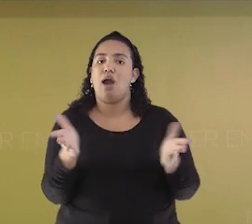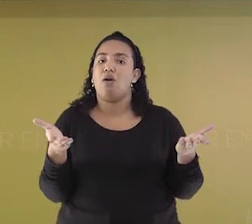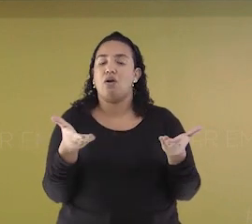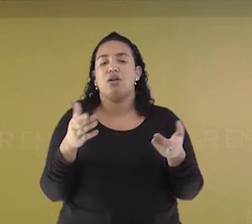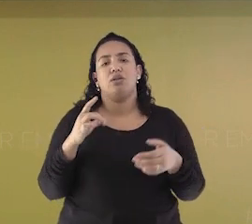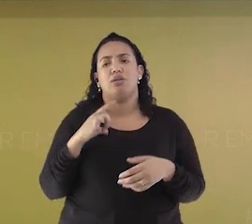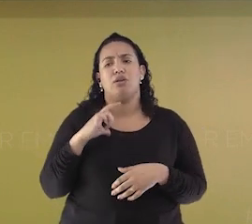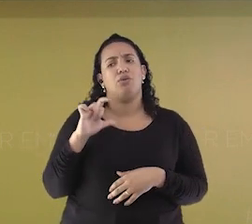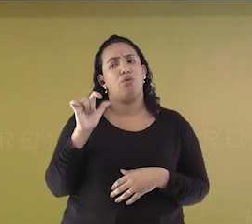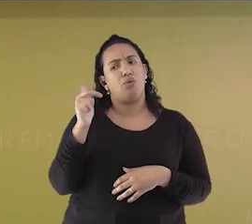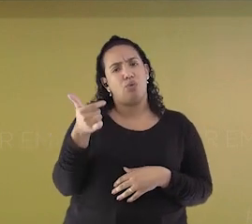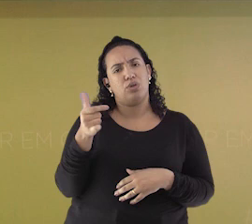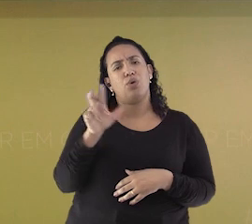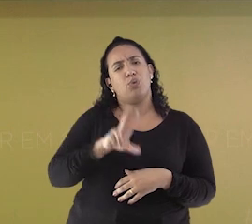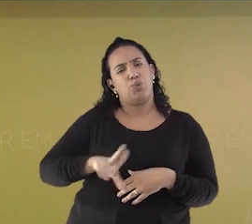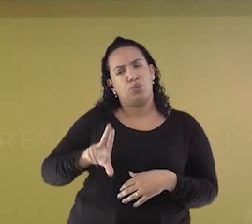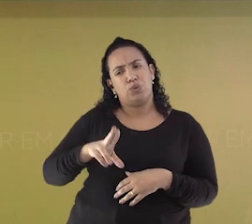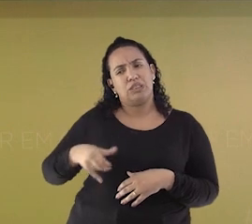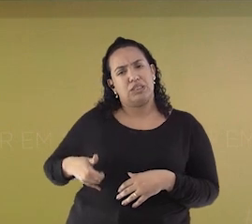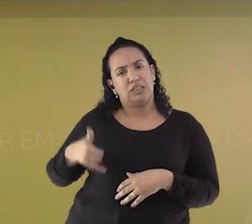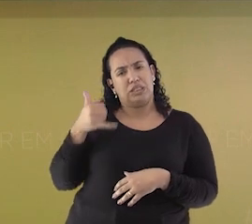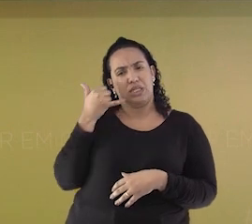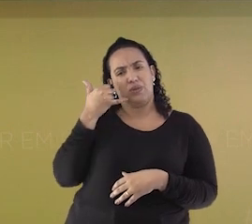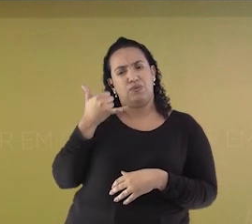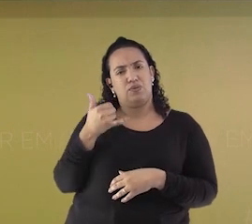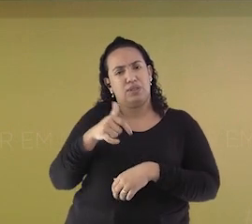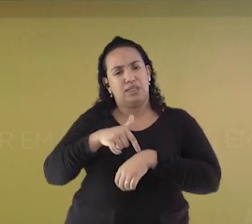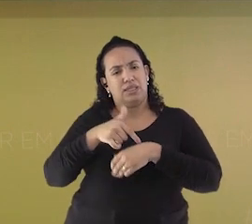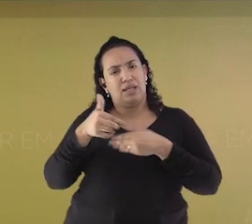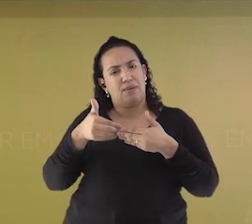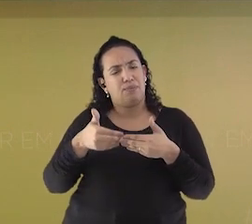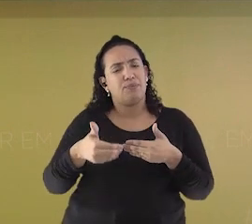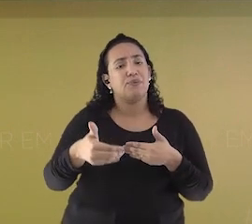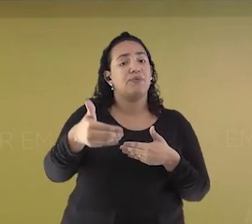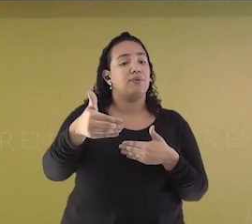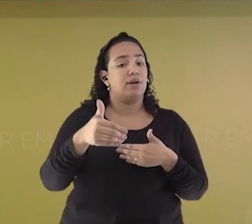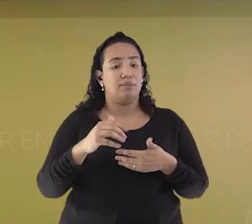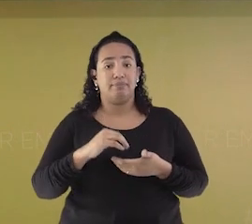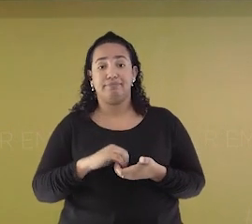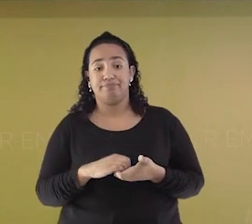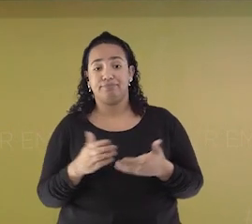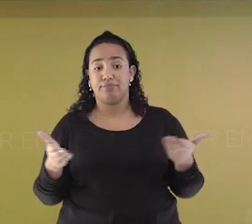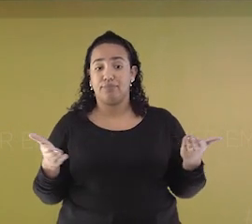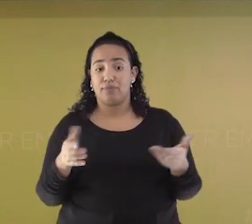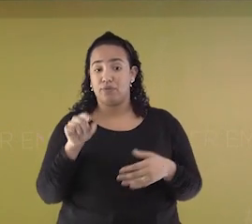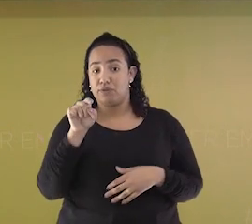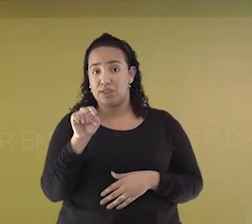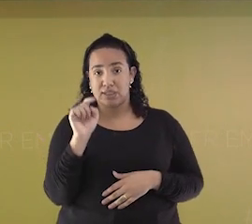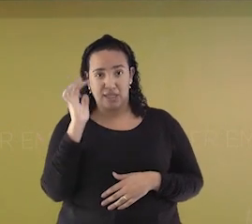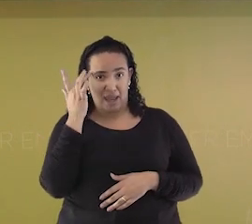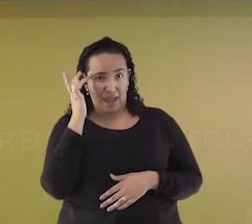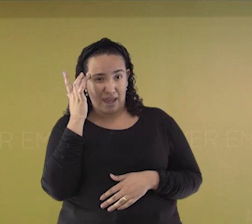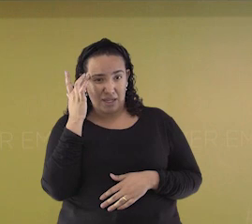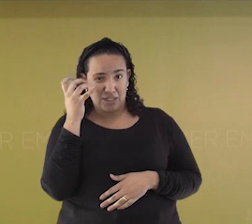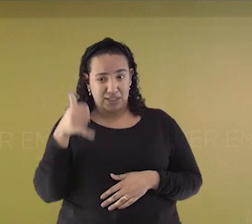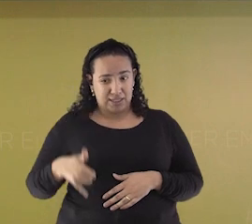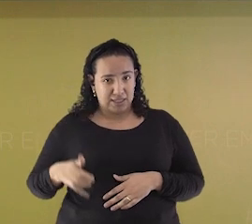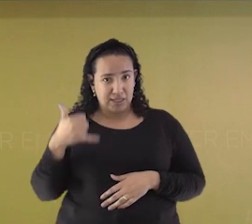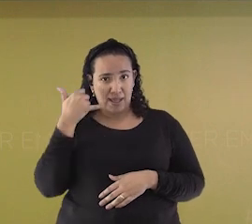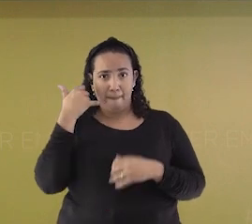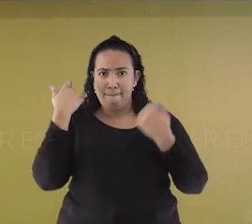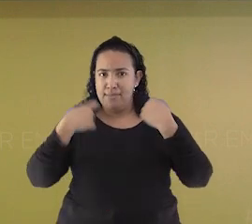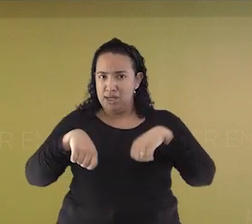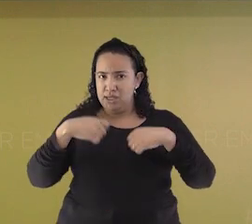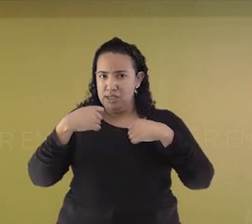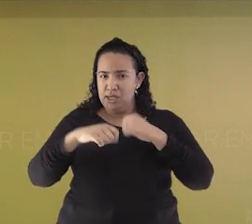Já outras ficam mais tempo com o celular. E você? Acha que celular é um item que precisa